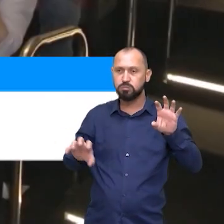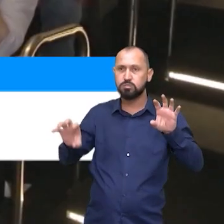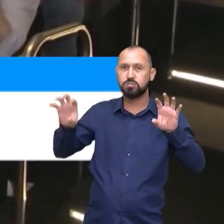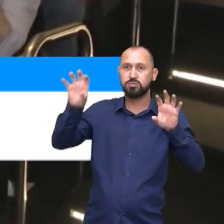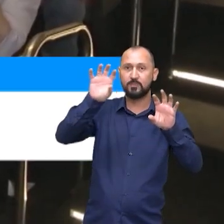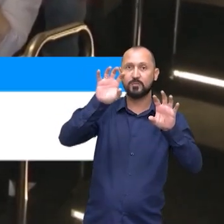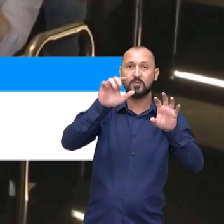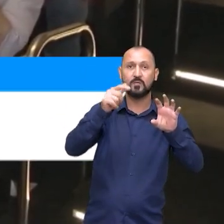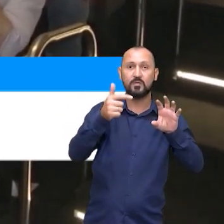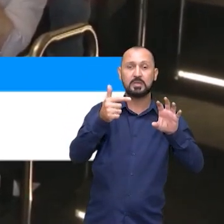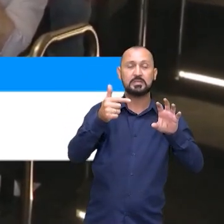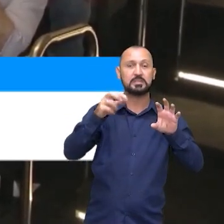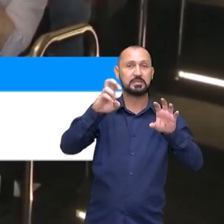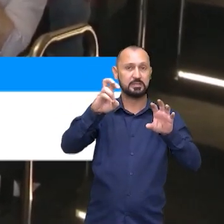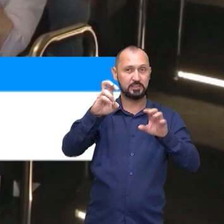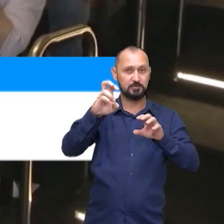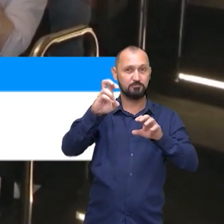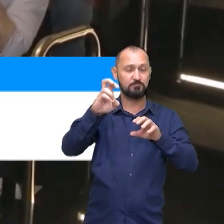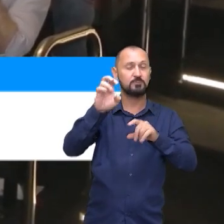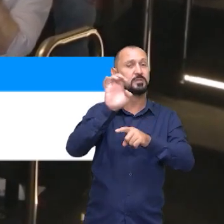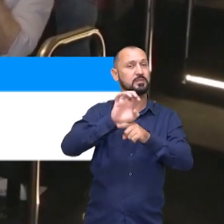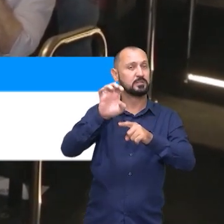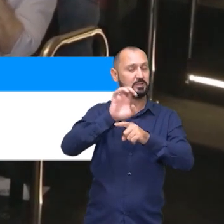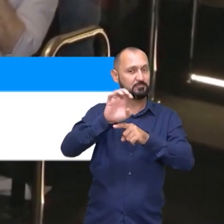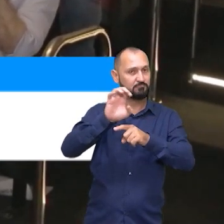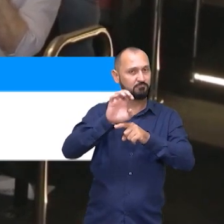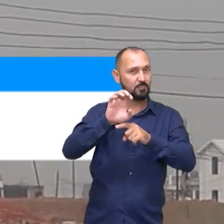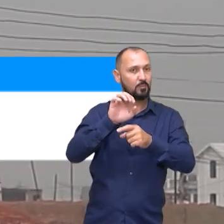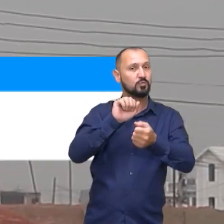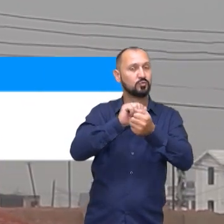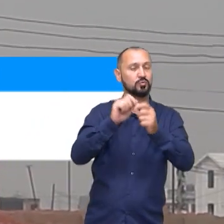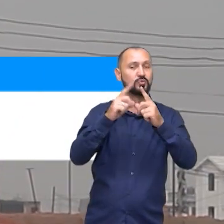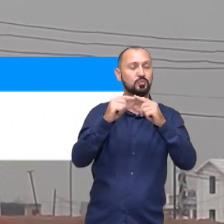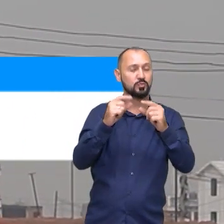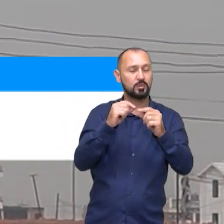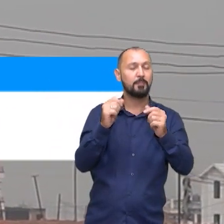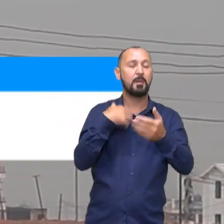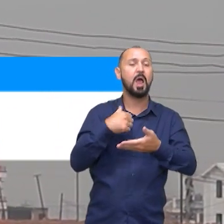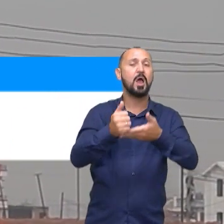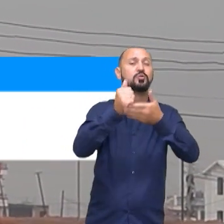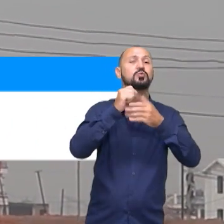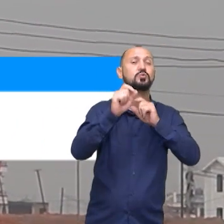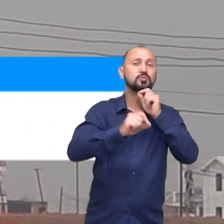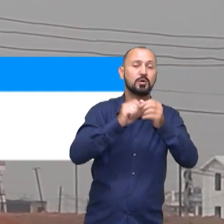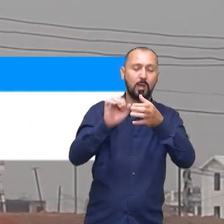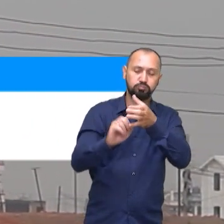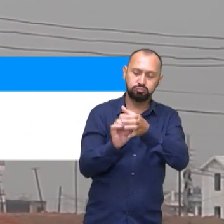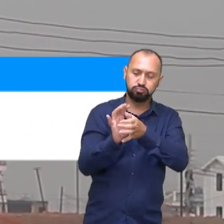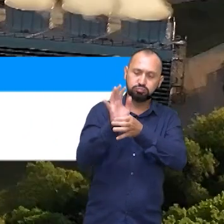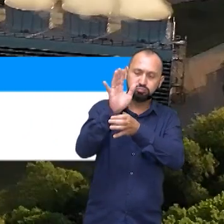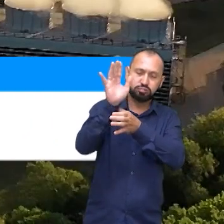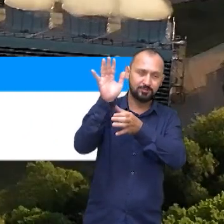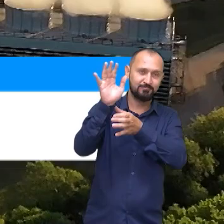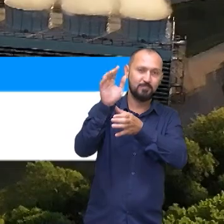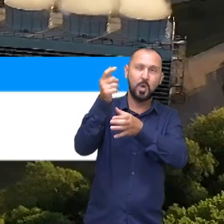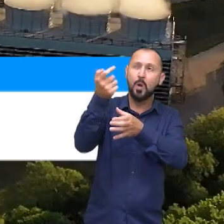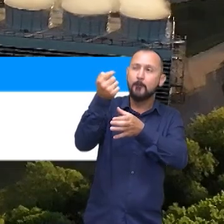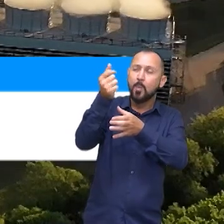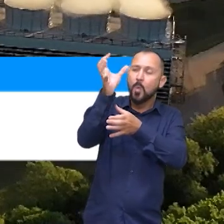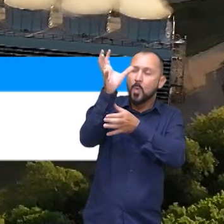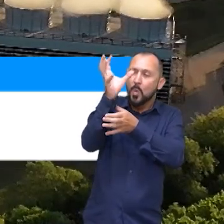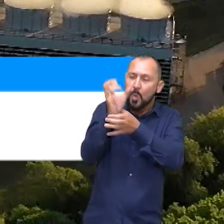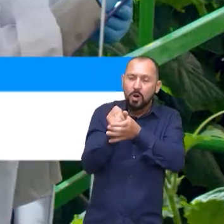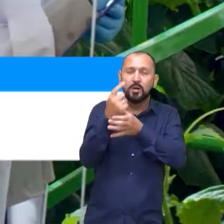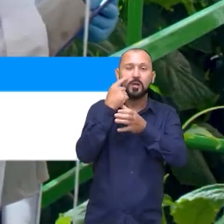interfederativa composta pelos outros 25 estados e o Distrito Federal, destinada a ações relacionadas à redução das emissões de gases de